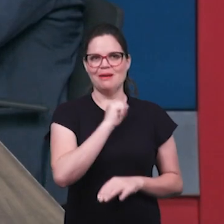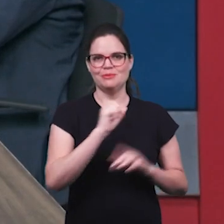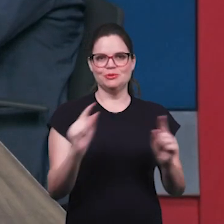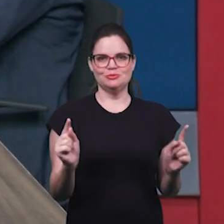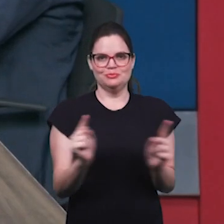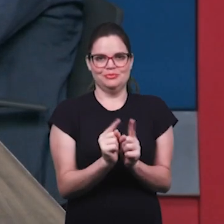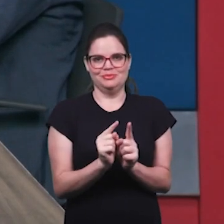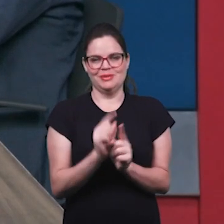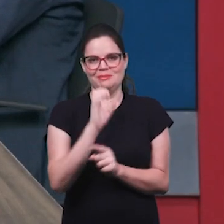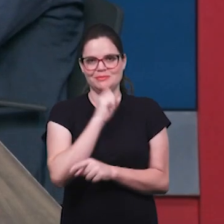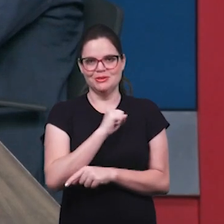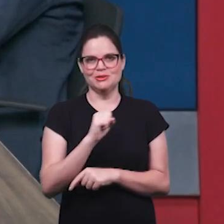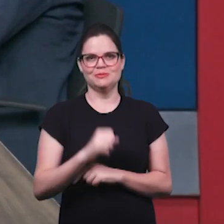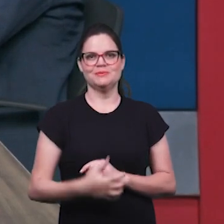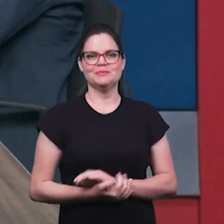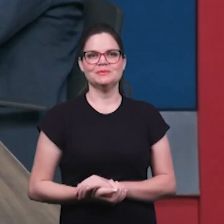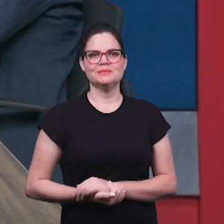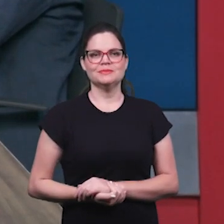resposta, por gentileza.